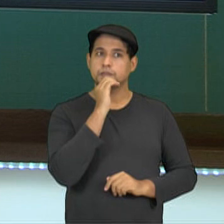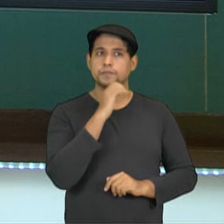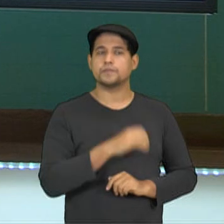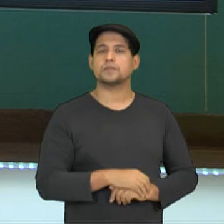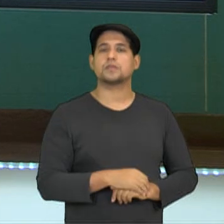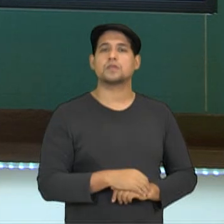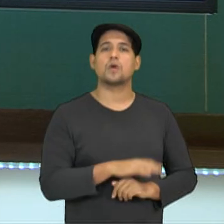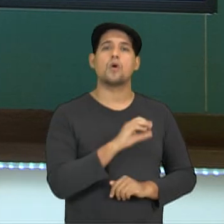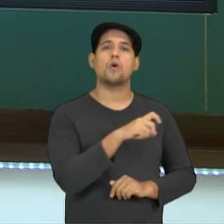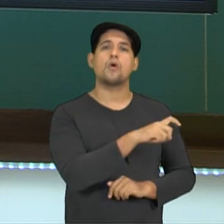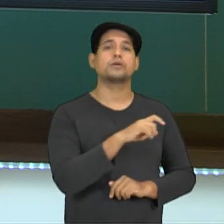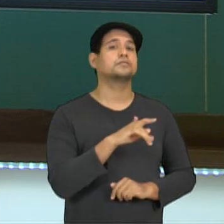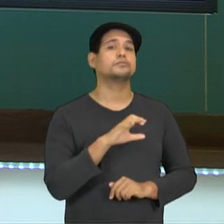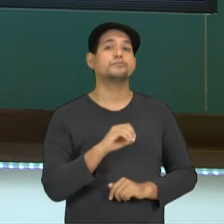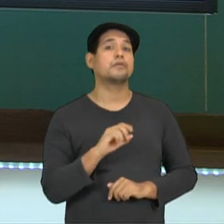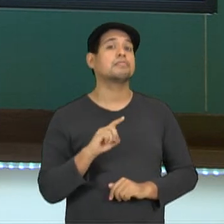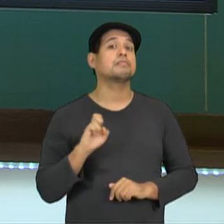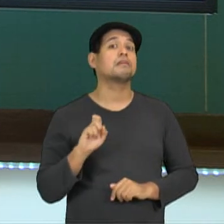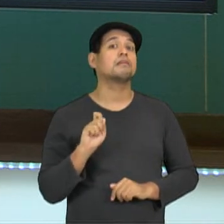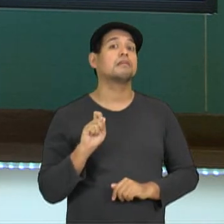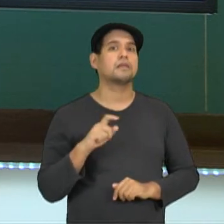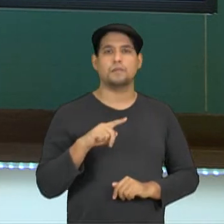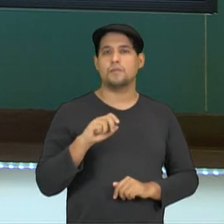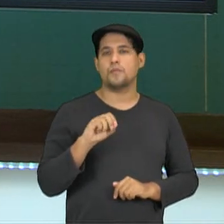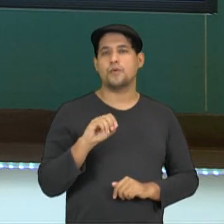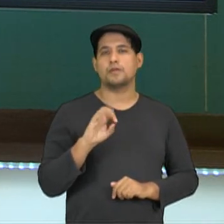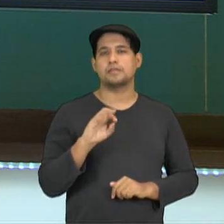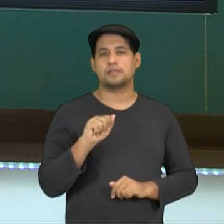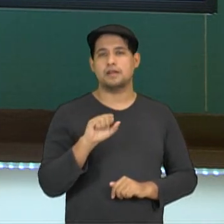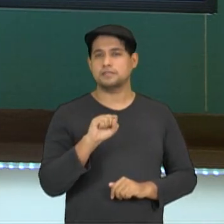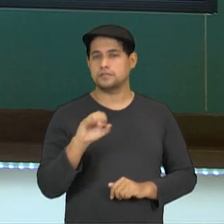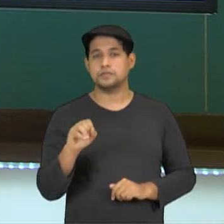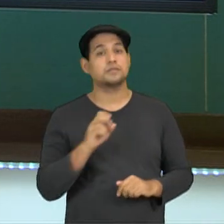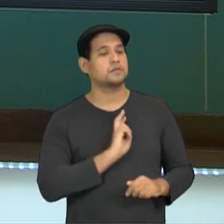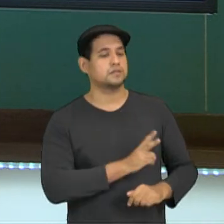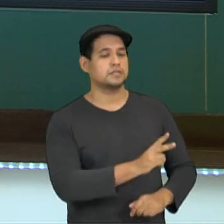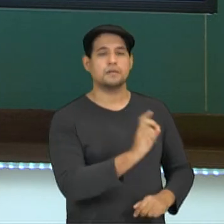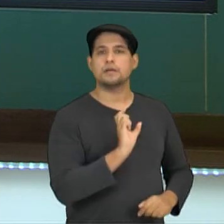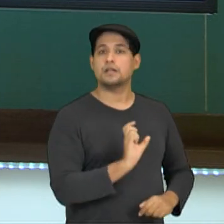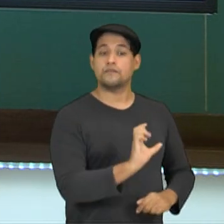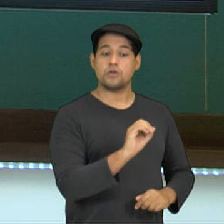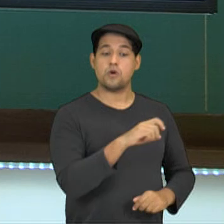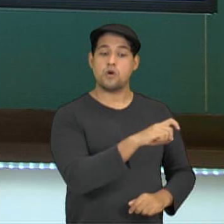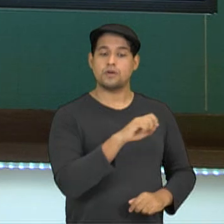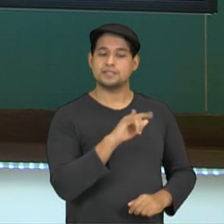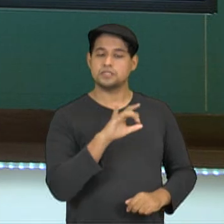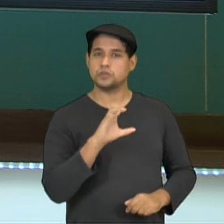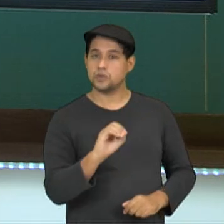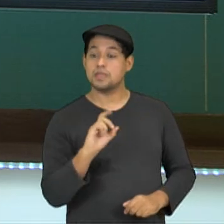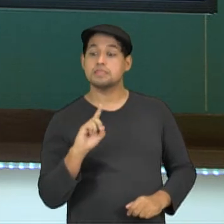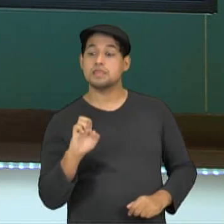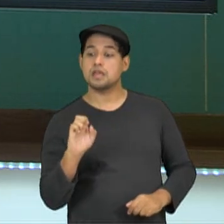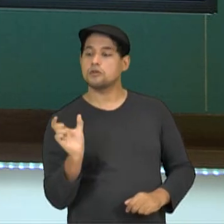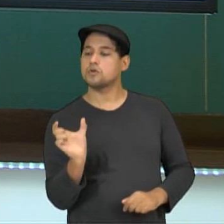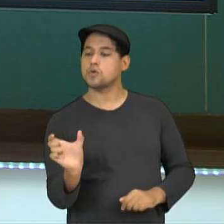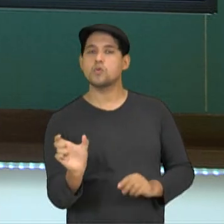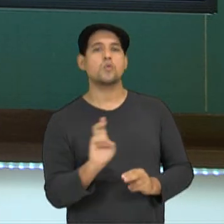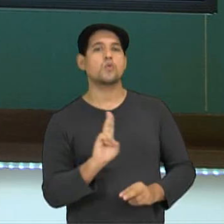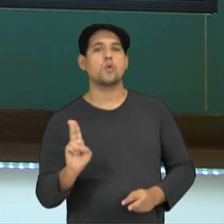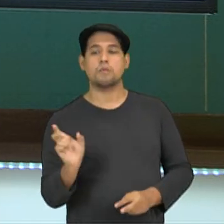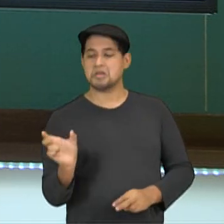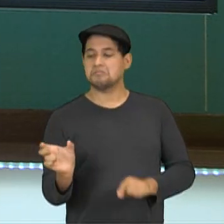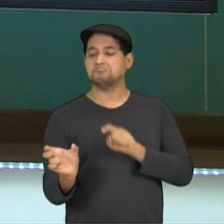de potássio. Então, você vai colocar sempre a palavra óxido de e o nome do elemento que está